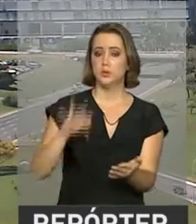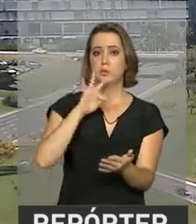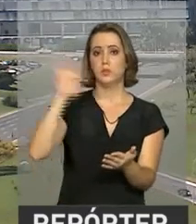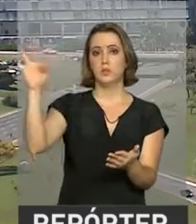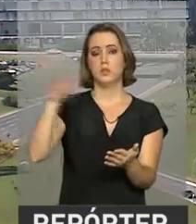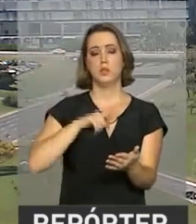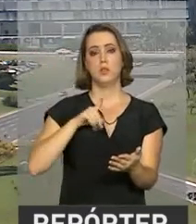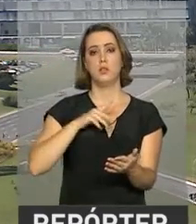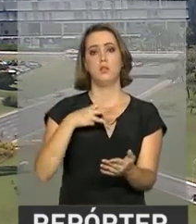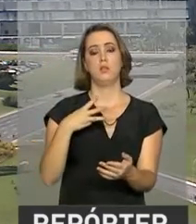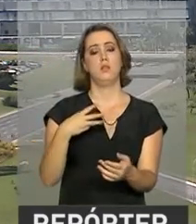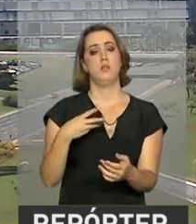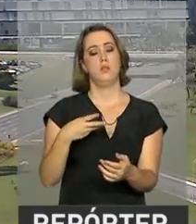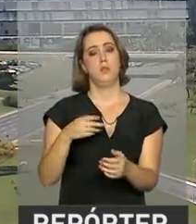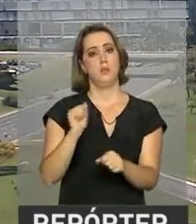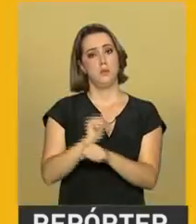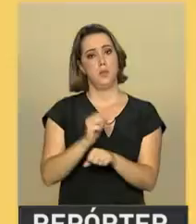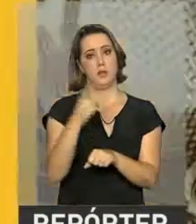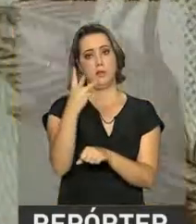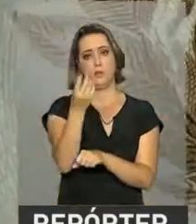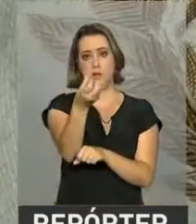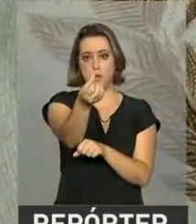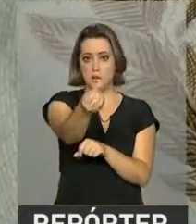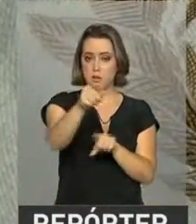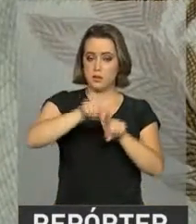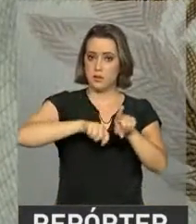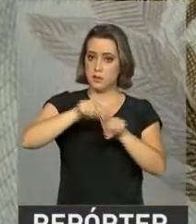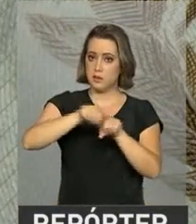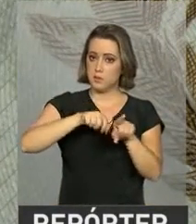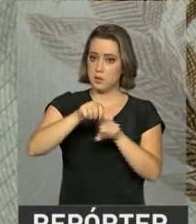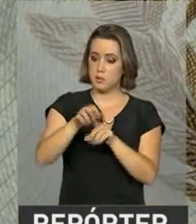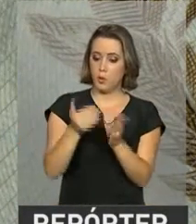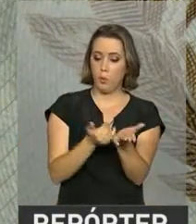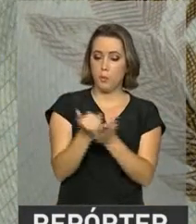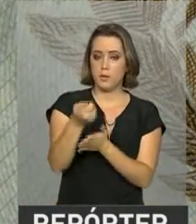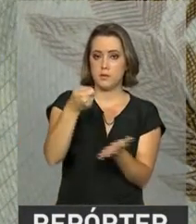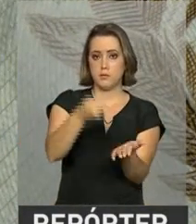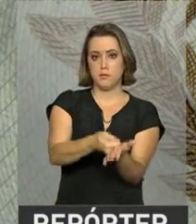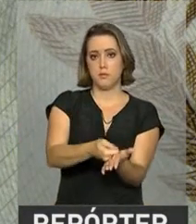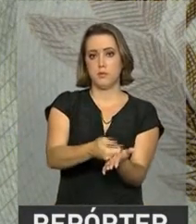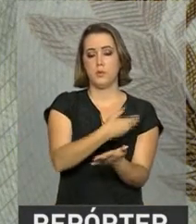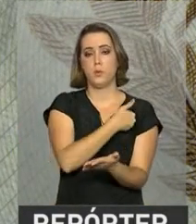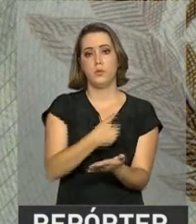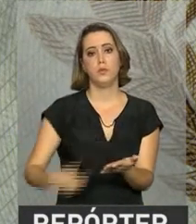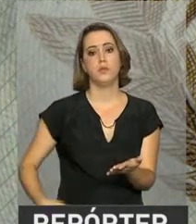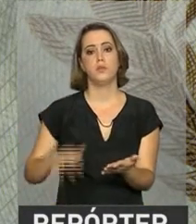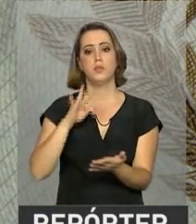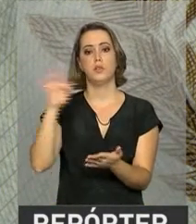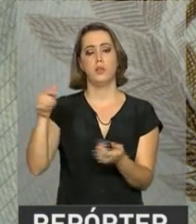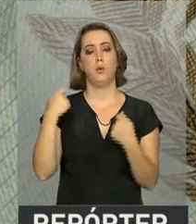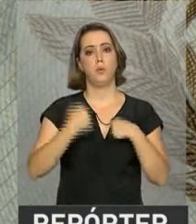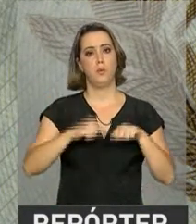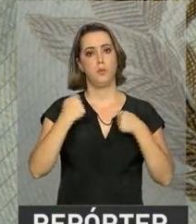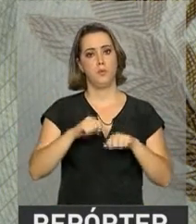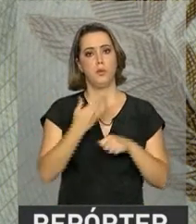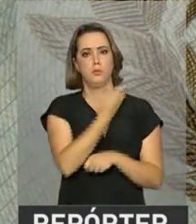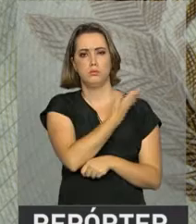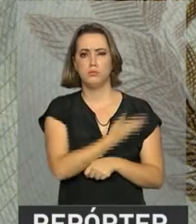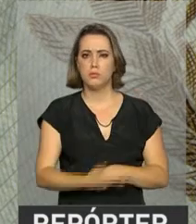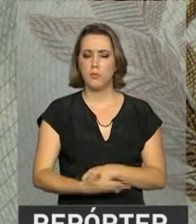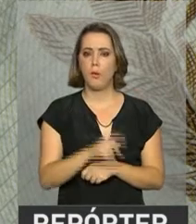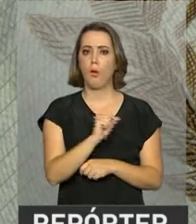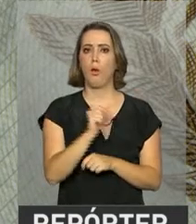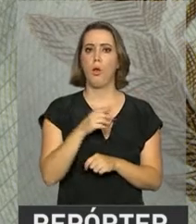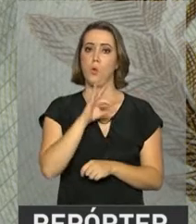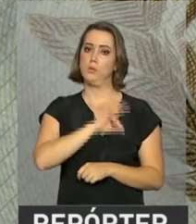suspenso por 36 meses para conseguir esse benefício os estados vão ter que adotar as seguintes medidas não aumentar o salário dos